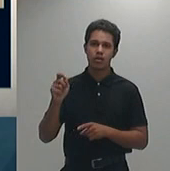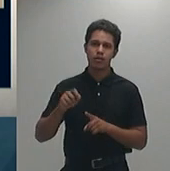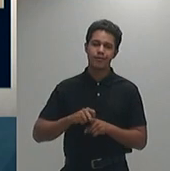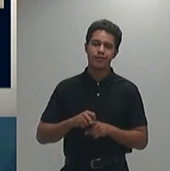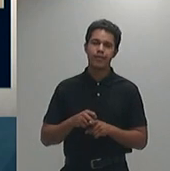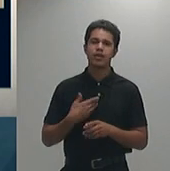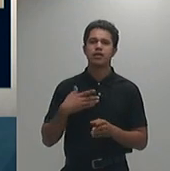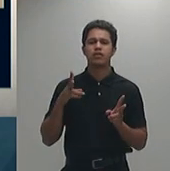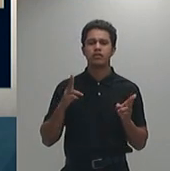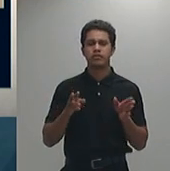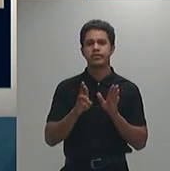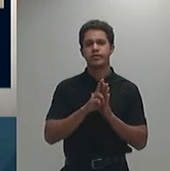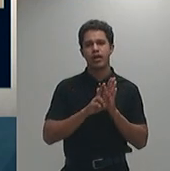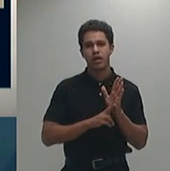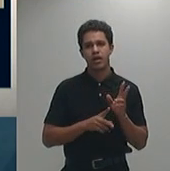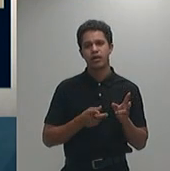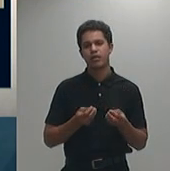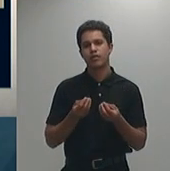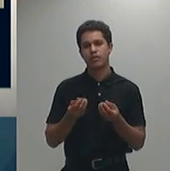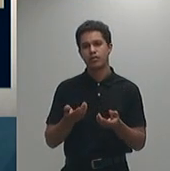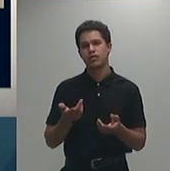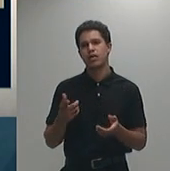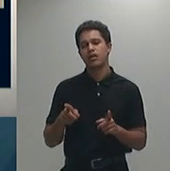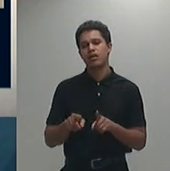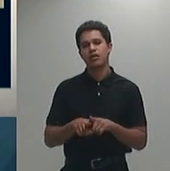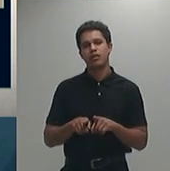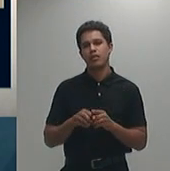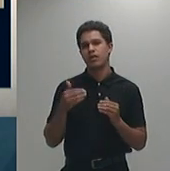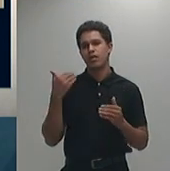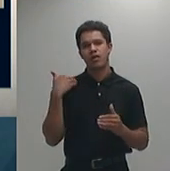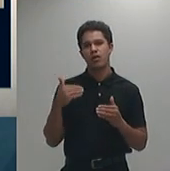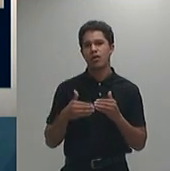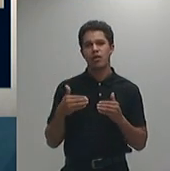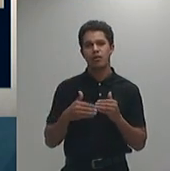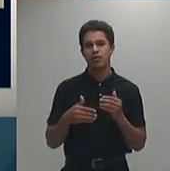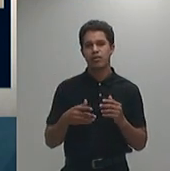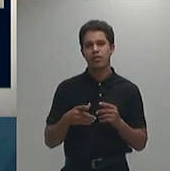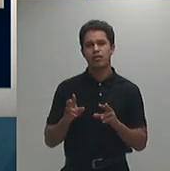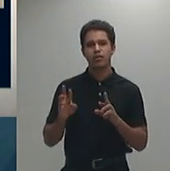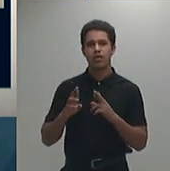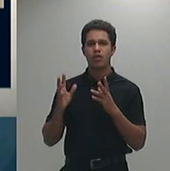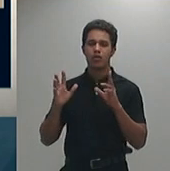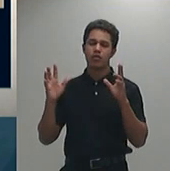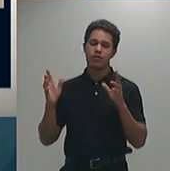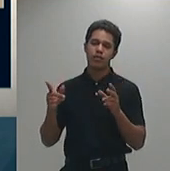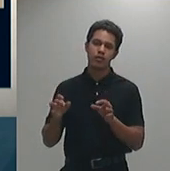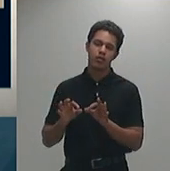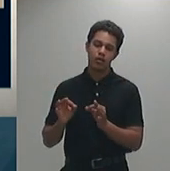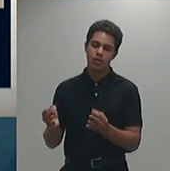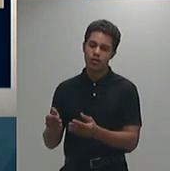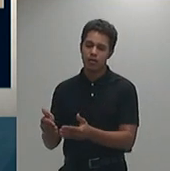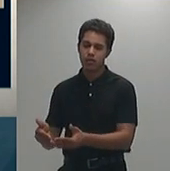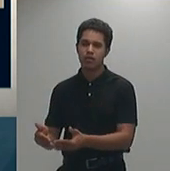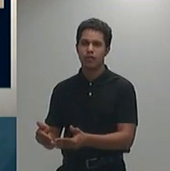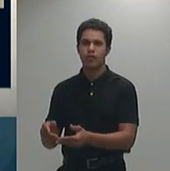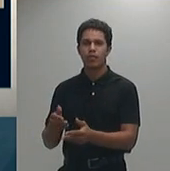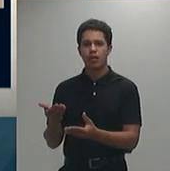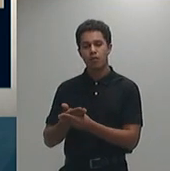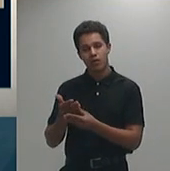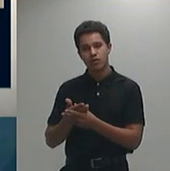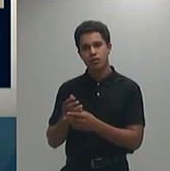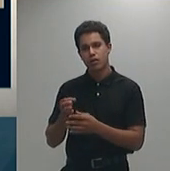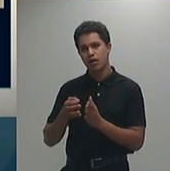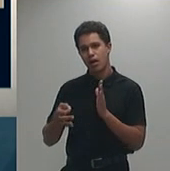ali estabelecidos e em conformidade com um comitê independente a doc formado e o procedimento arbitral destinado a apurar pelos